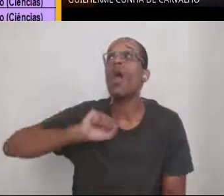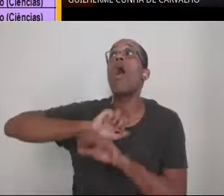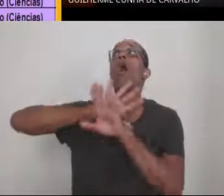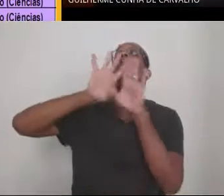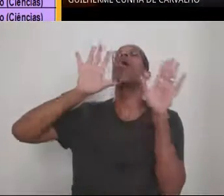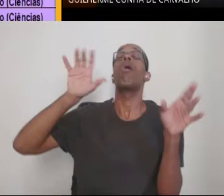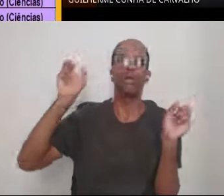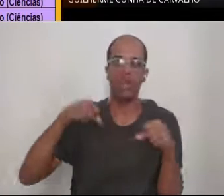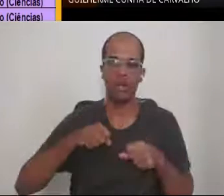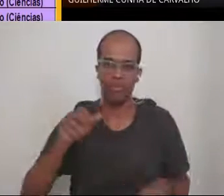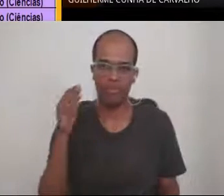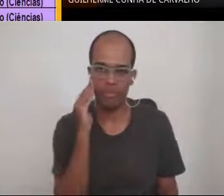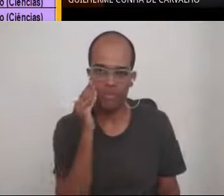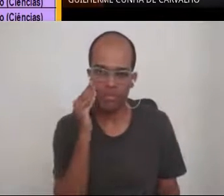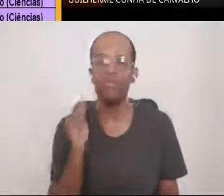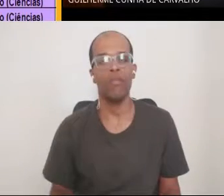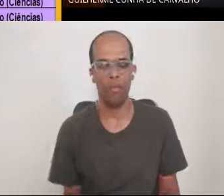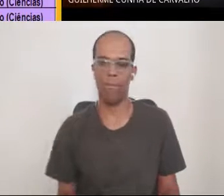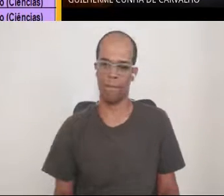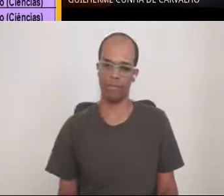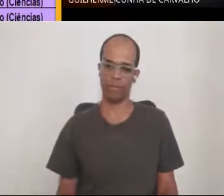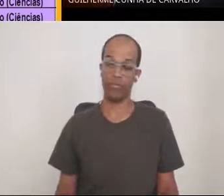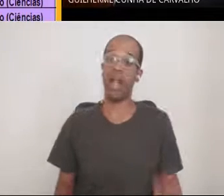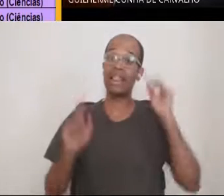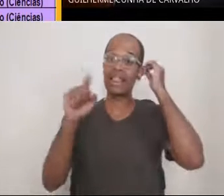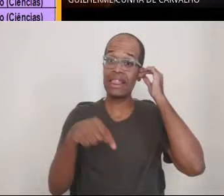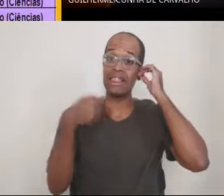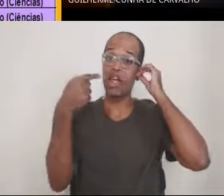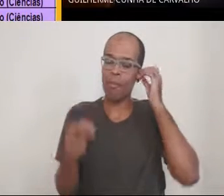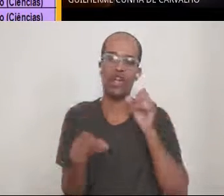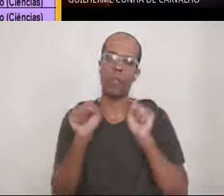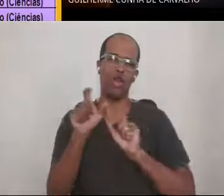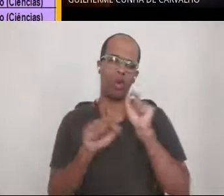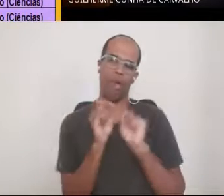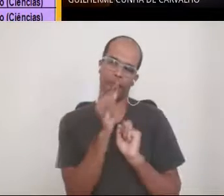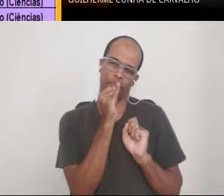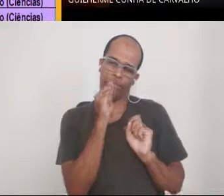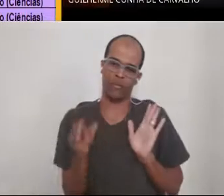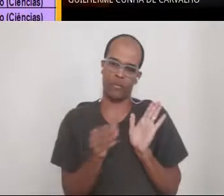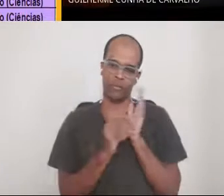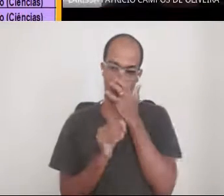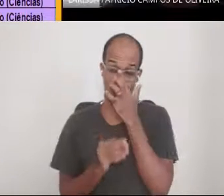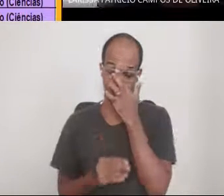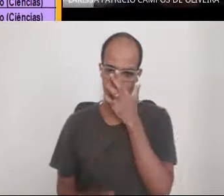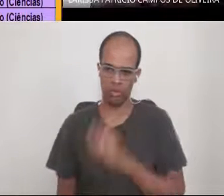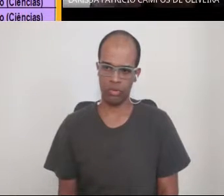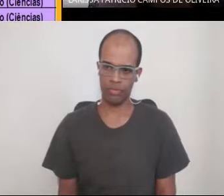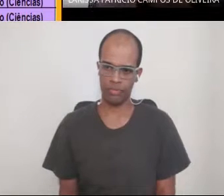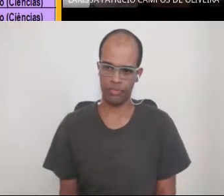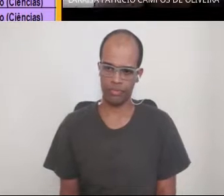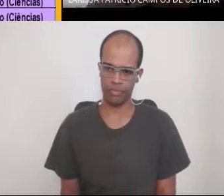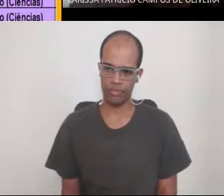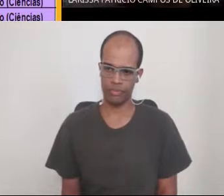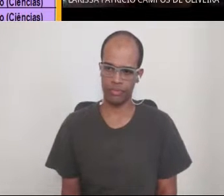atividade. E aí você pode, a partir disso, a gente até colocou um exemplozinho, não levem... Só terminar